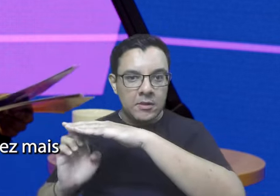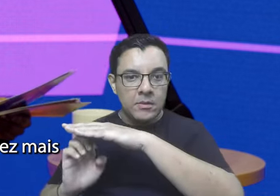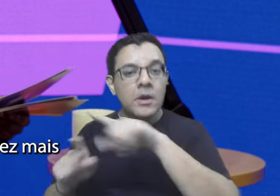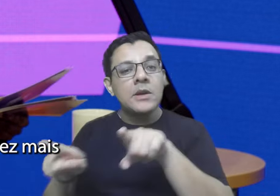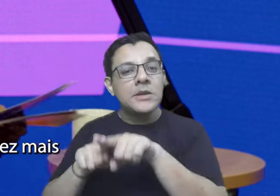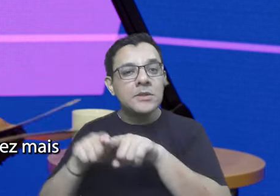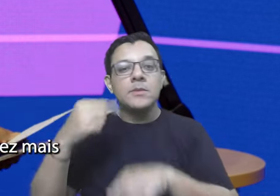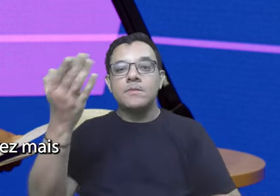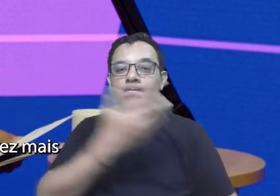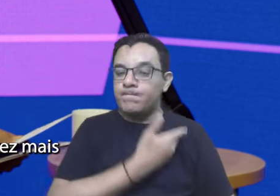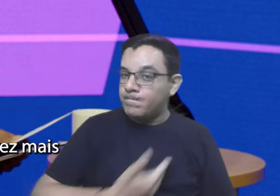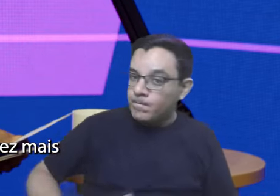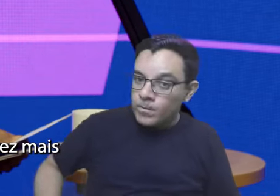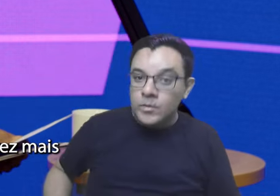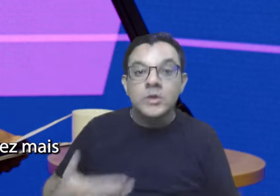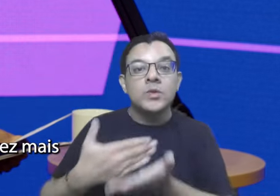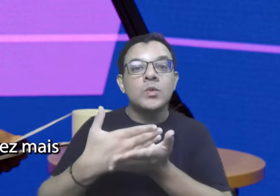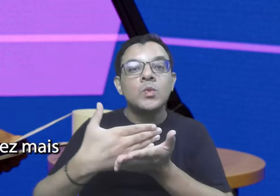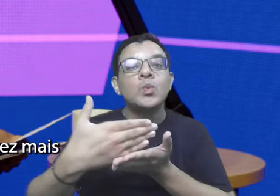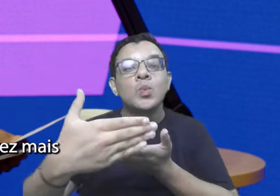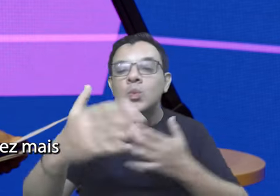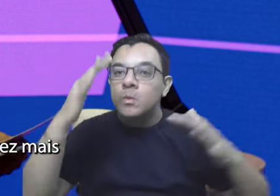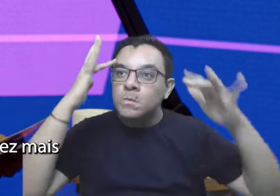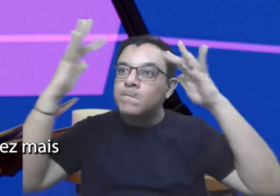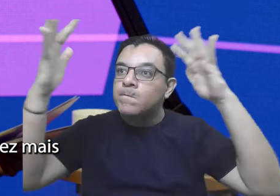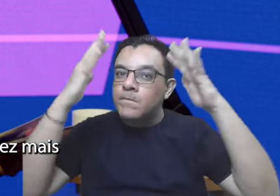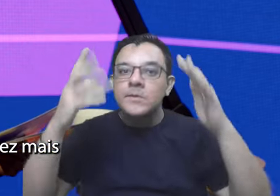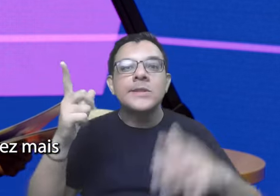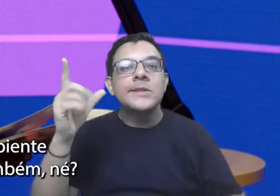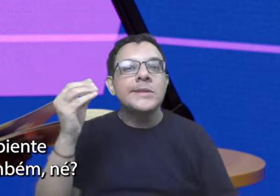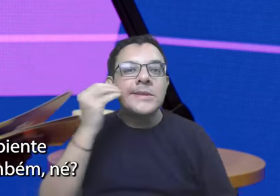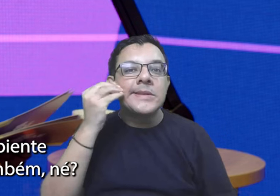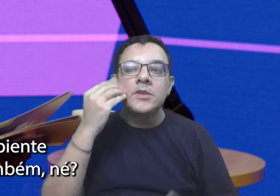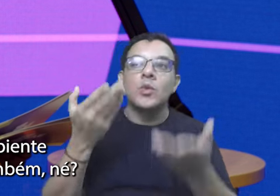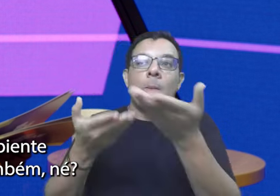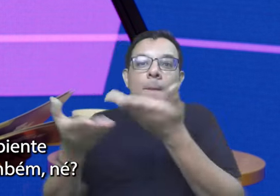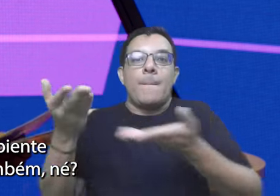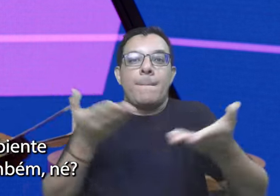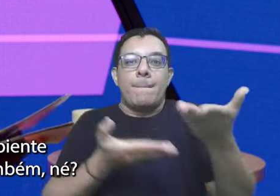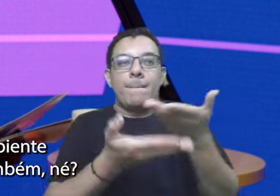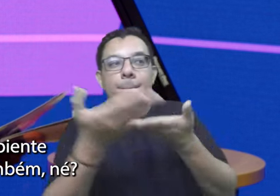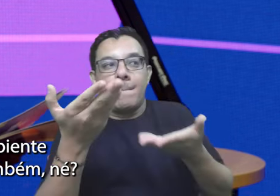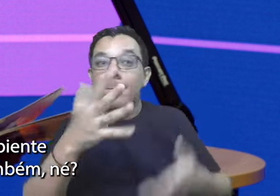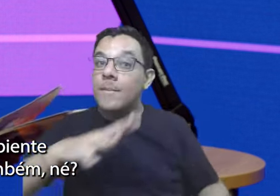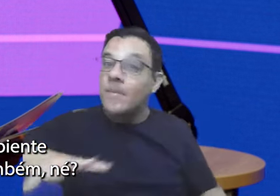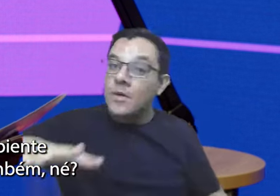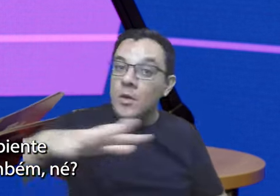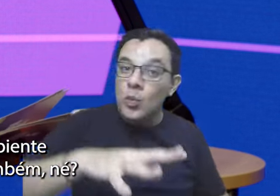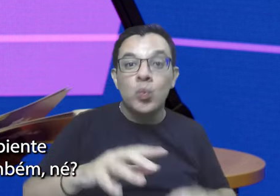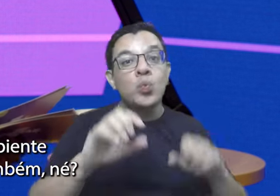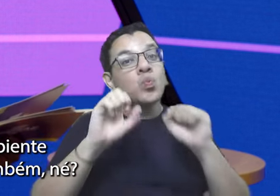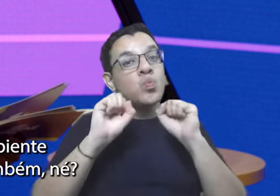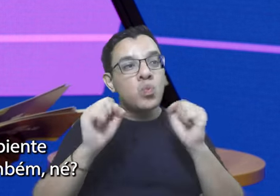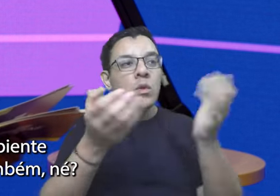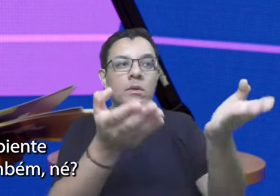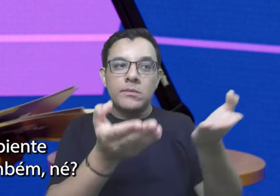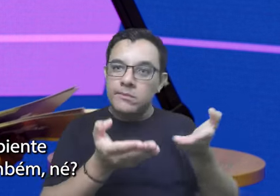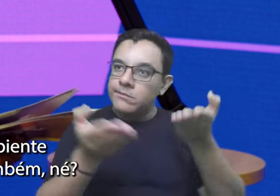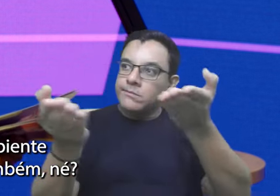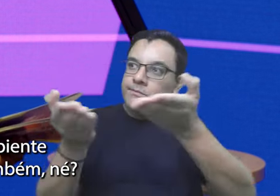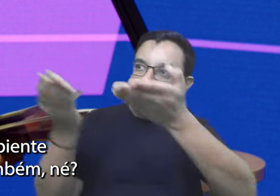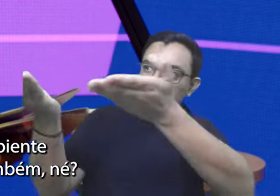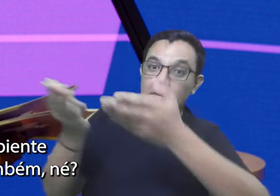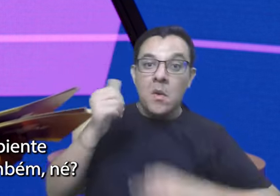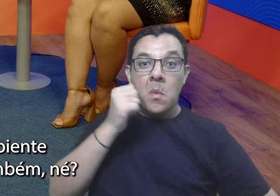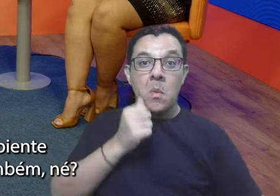Comece cada vez mais a a buscar esse compartilhamento e um ambiente que possa receber esta